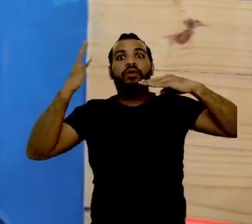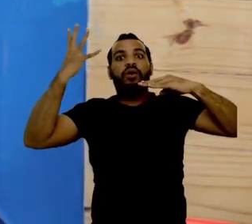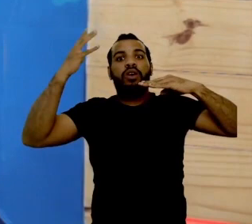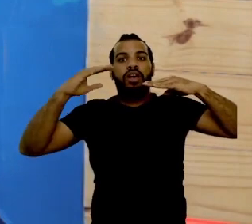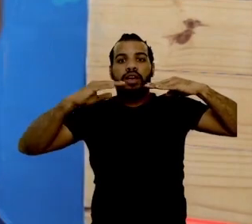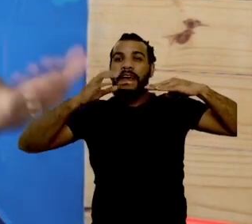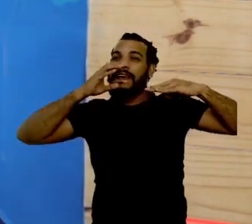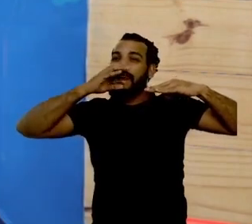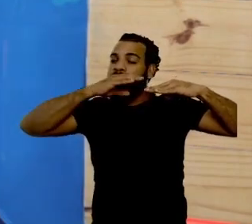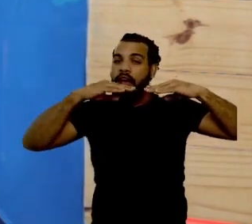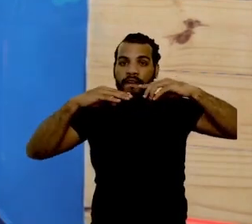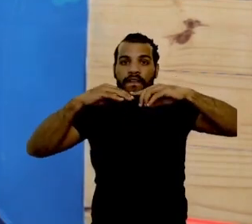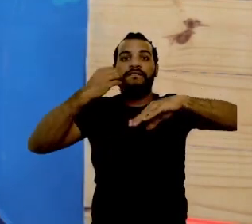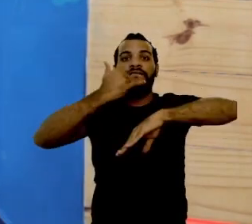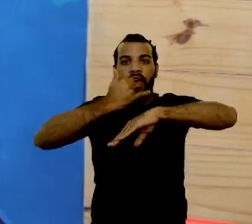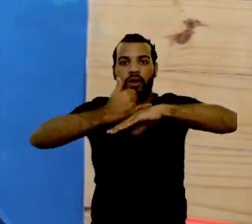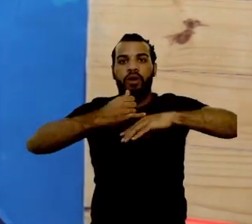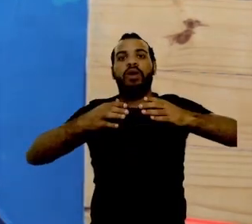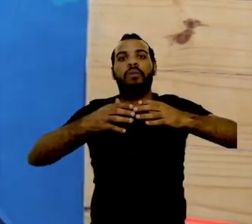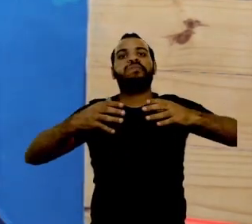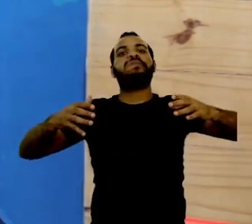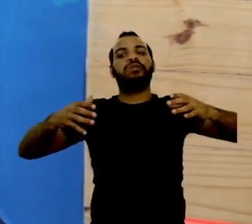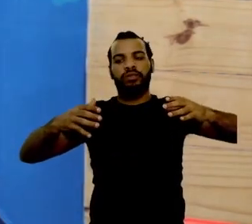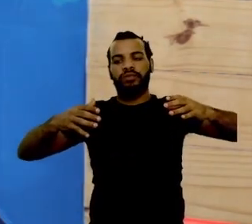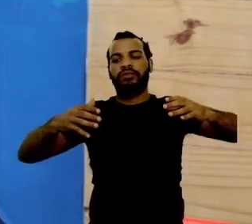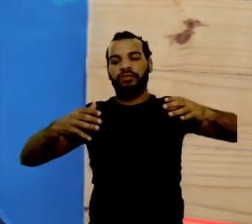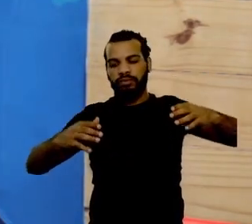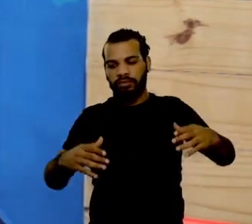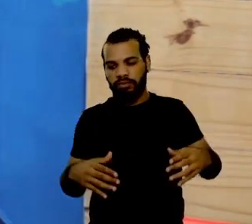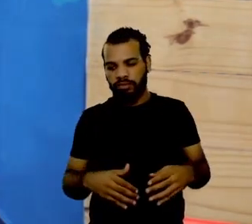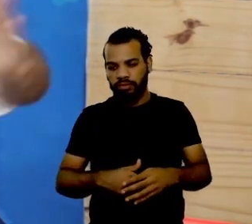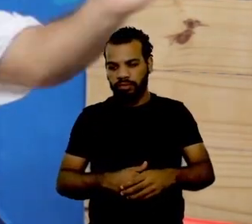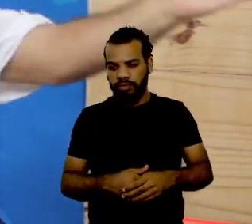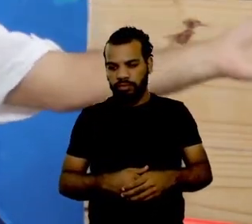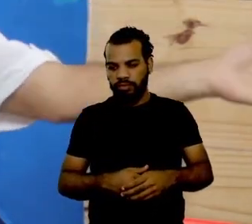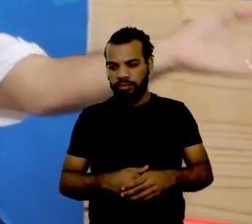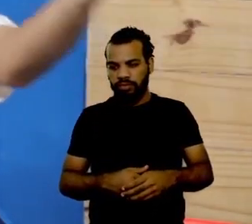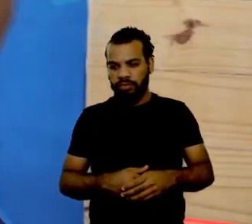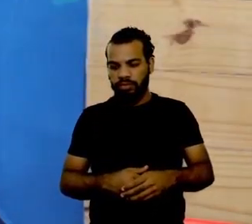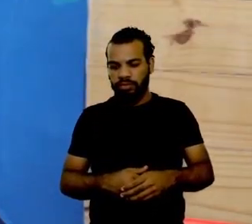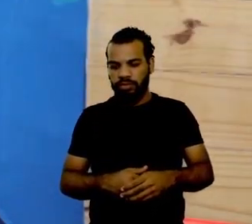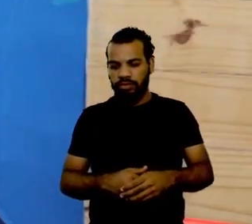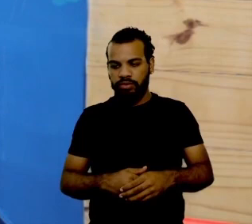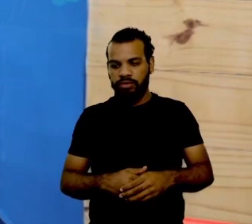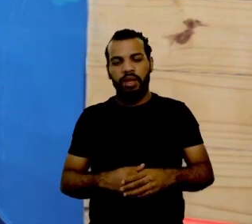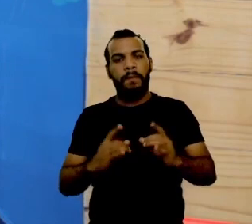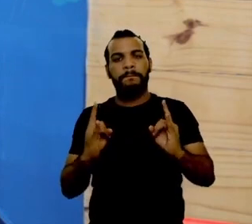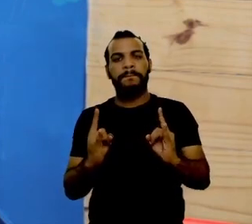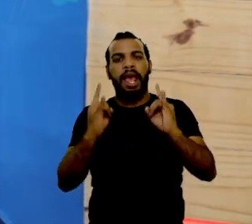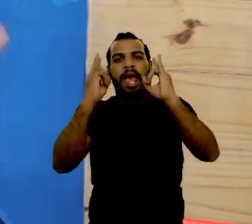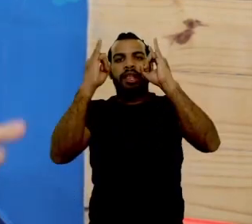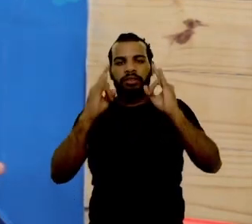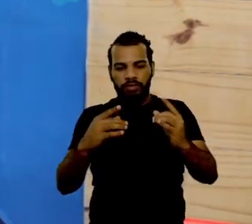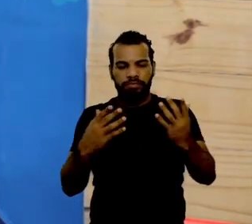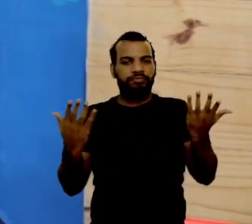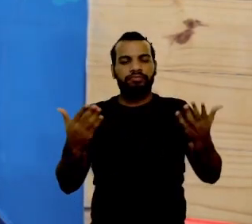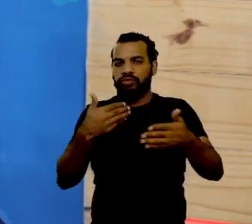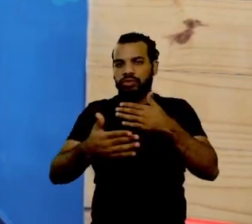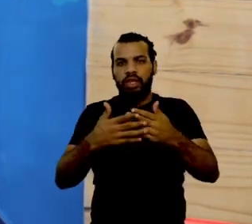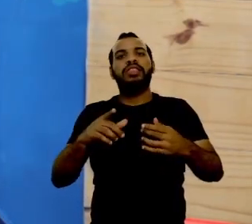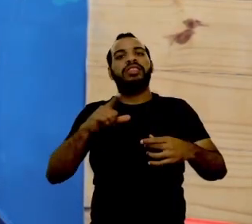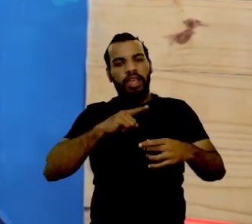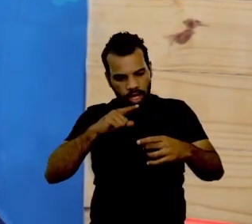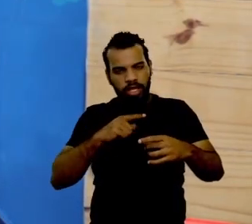de calor, dilata. Nos edifícios, nos prédios, tem aquelas juntas de dilatação, prevendo que